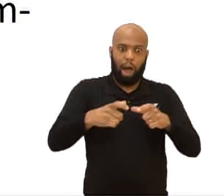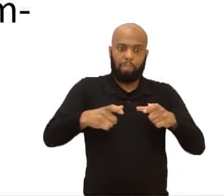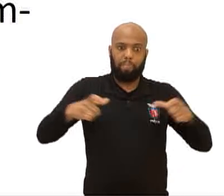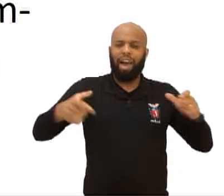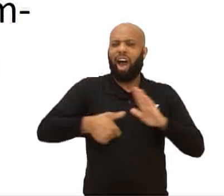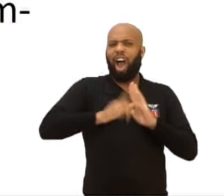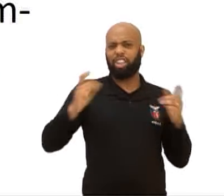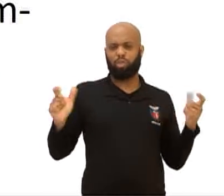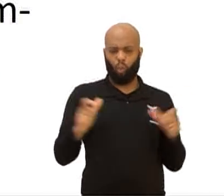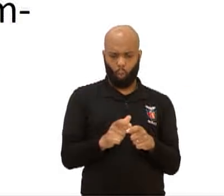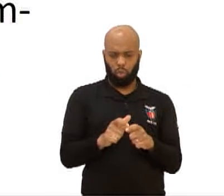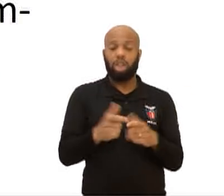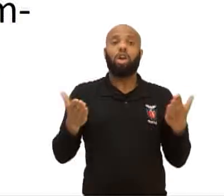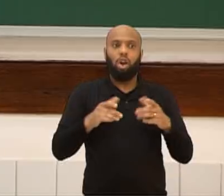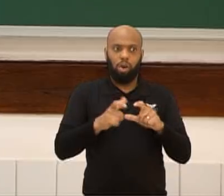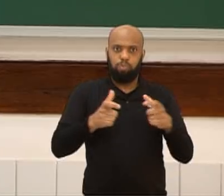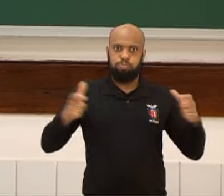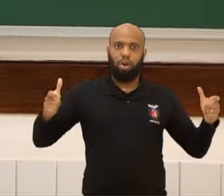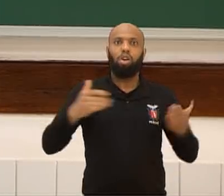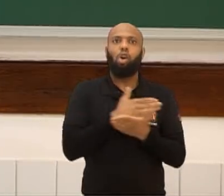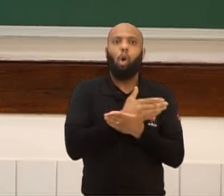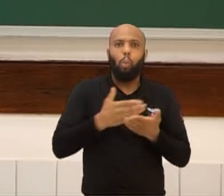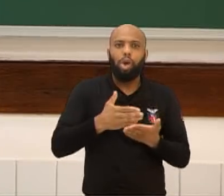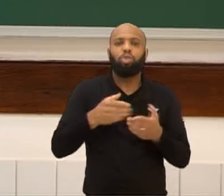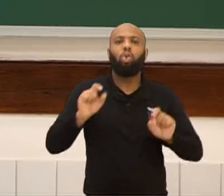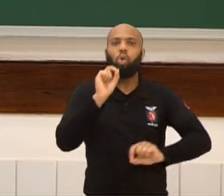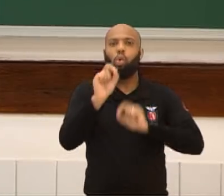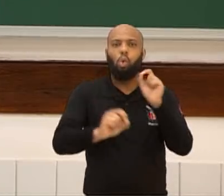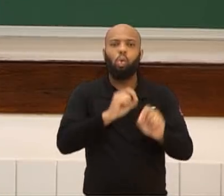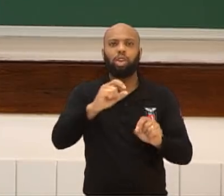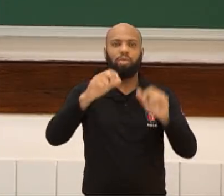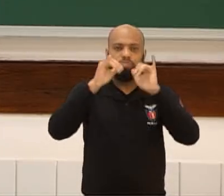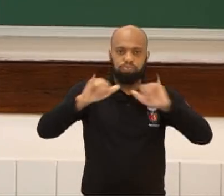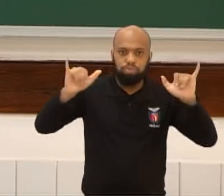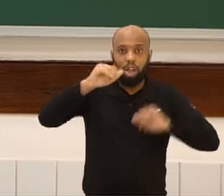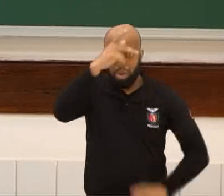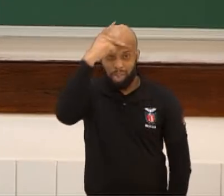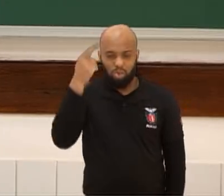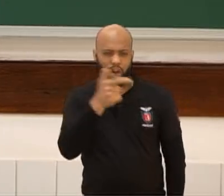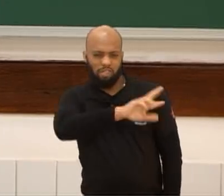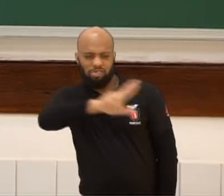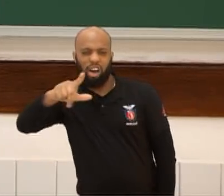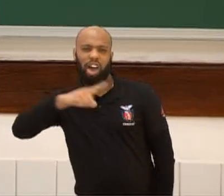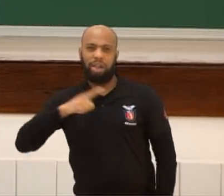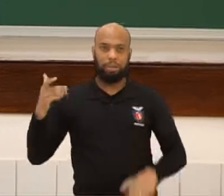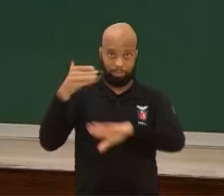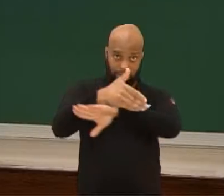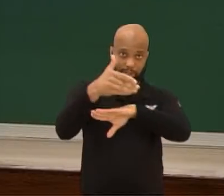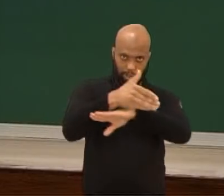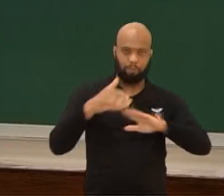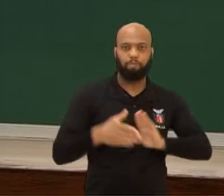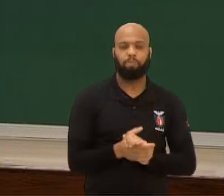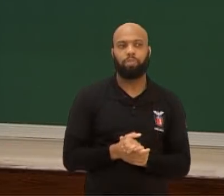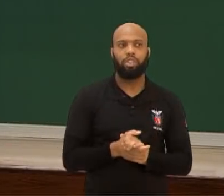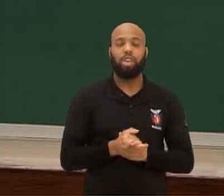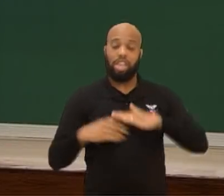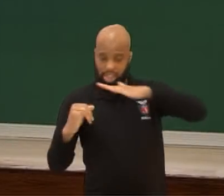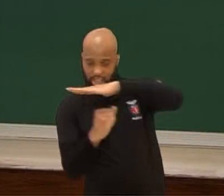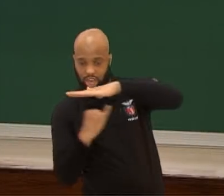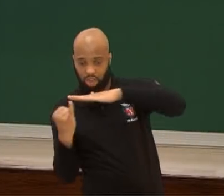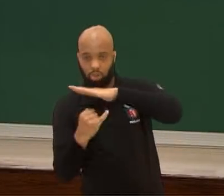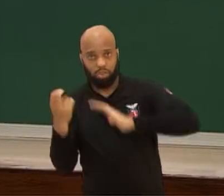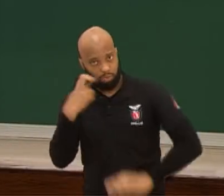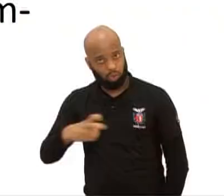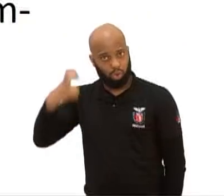eram antes, e essas produções começaram a chegar em várias pessoas ao mesmo tempo. A indústria